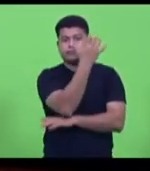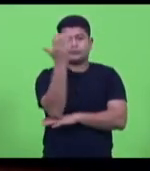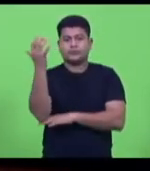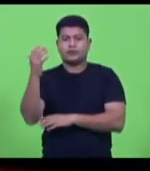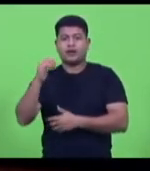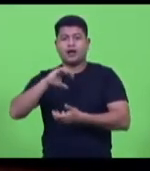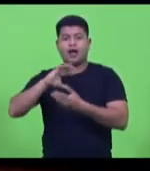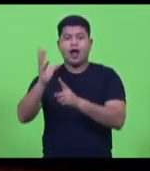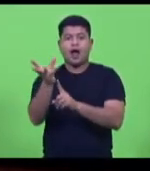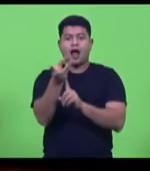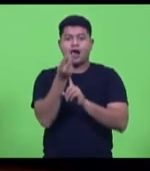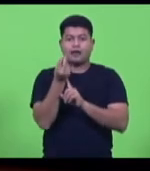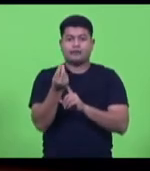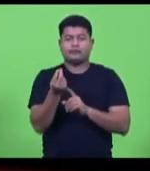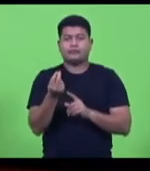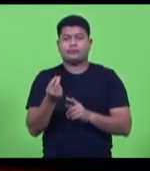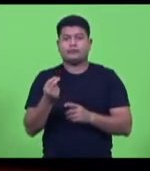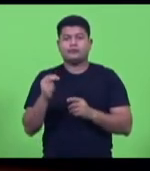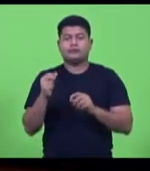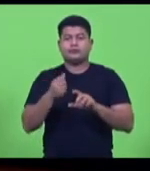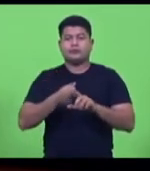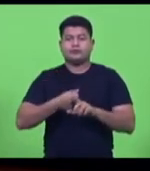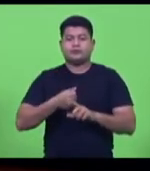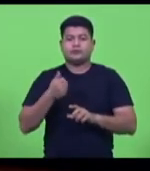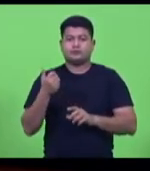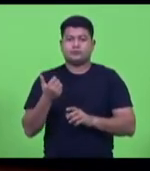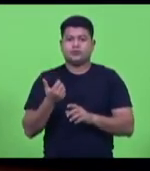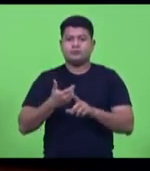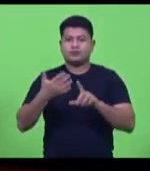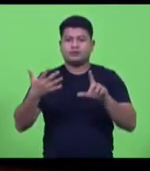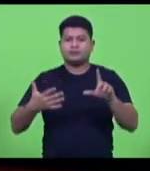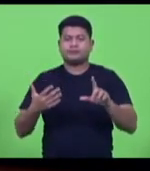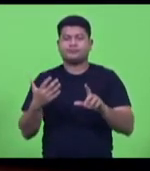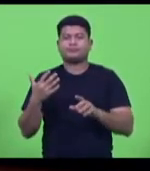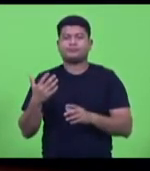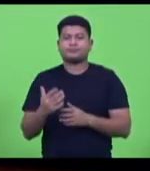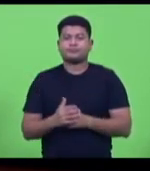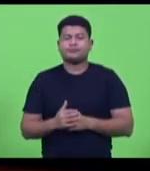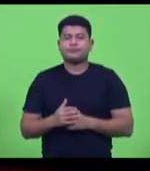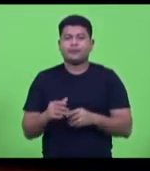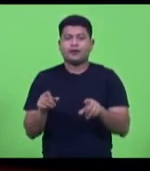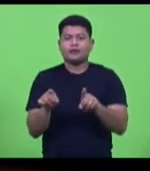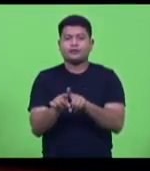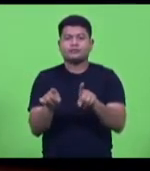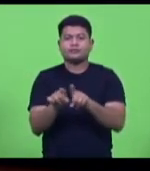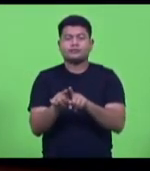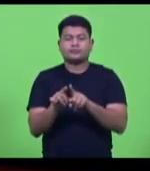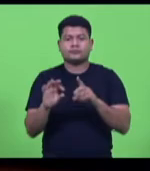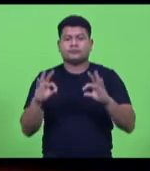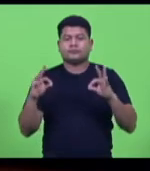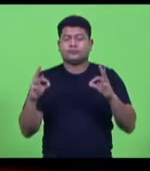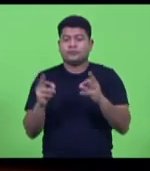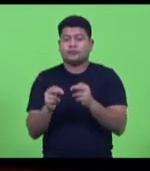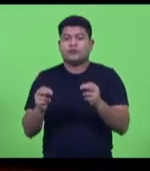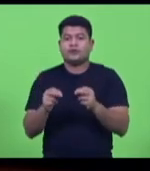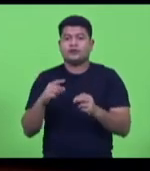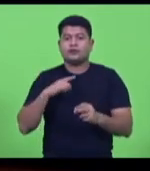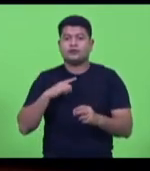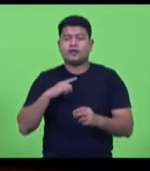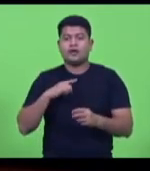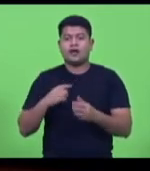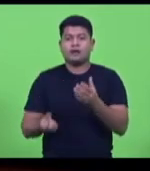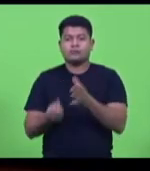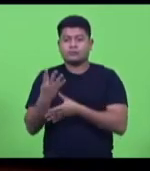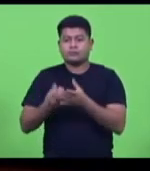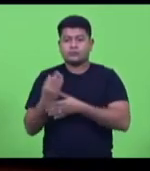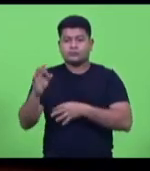educação física e libras. Todas as disciplinas também produzem materiais didáticos para serem desenvolvidos